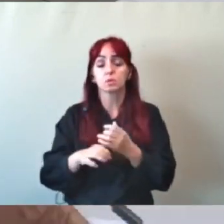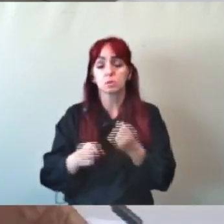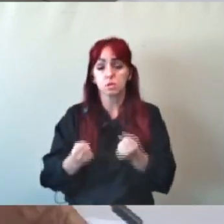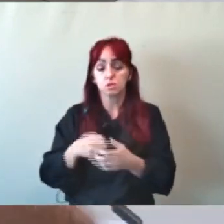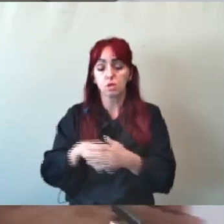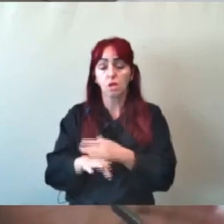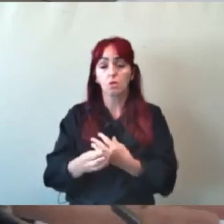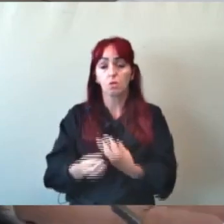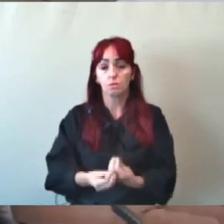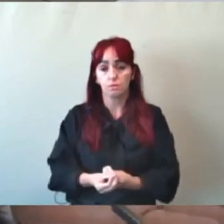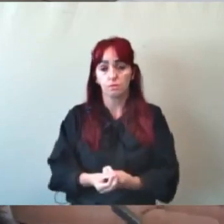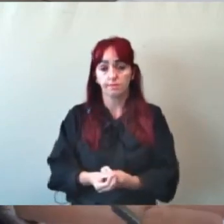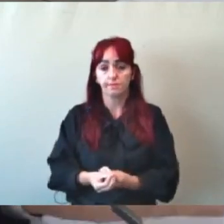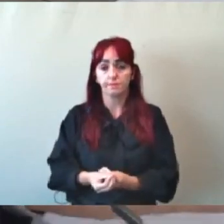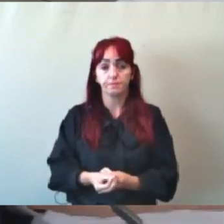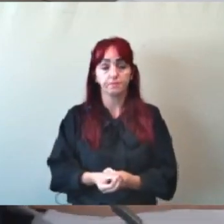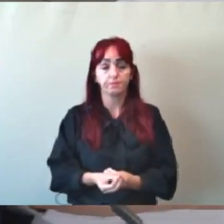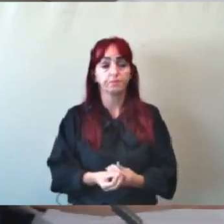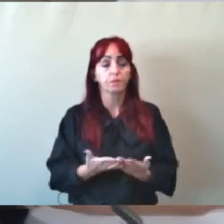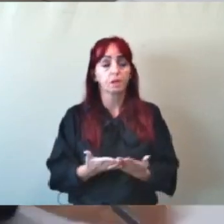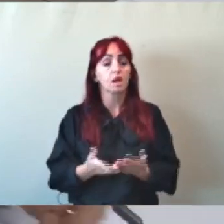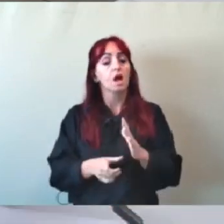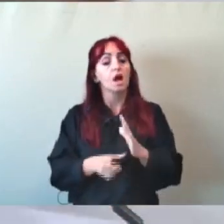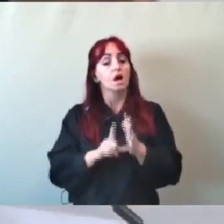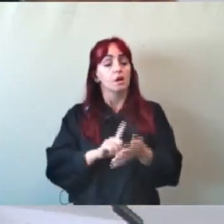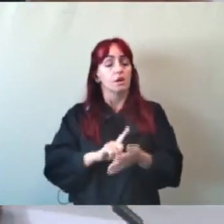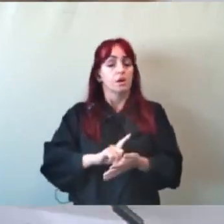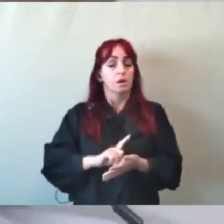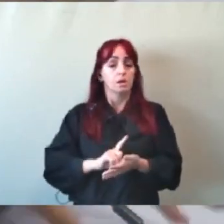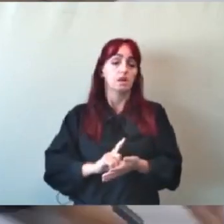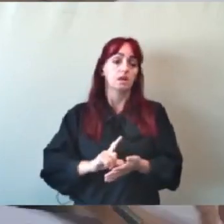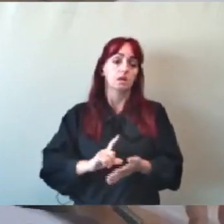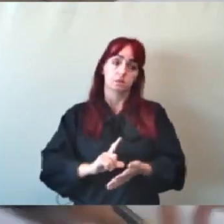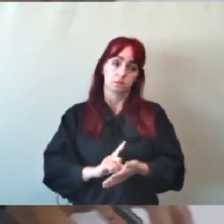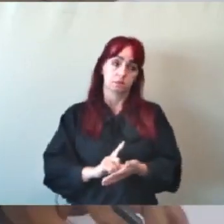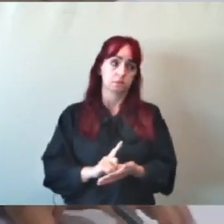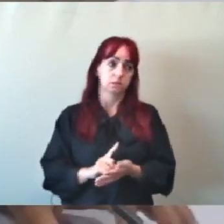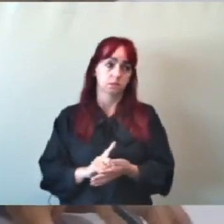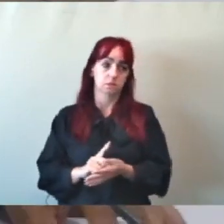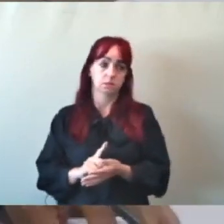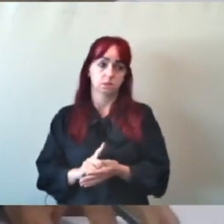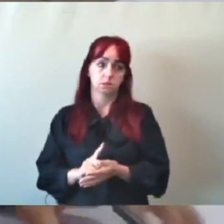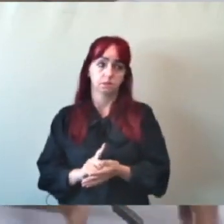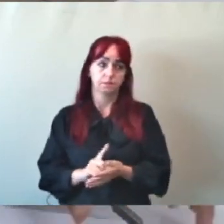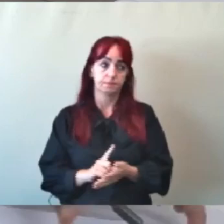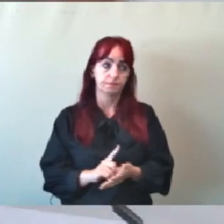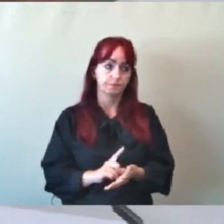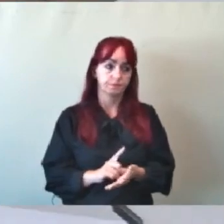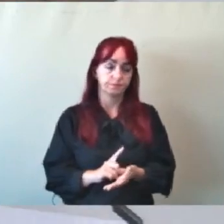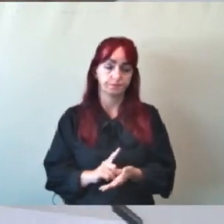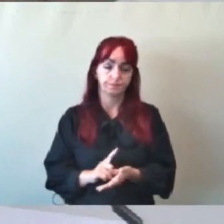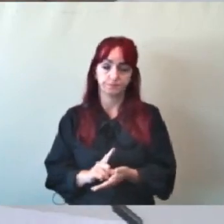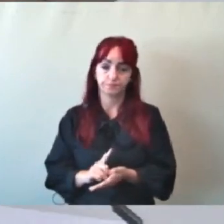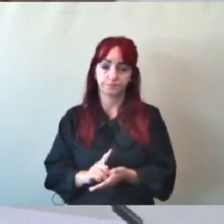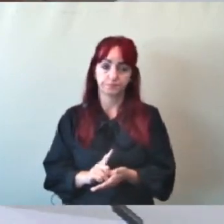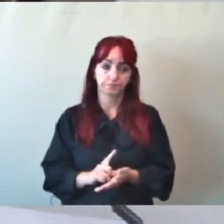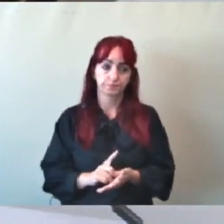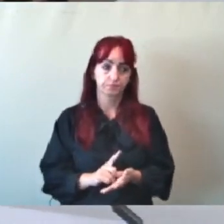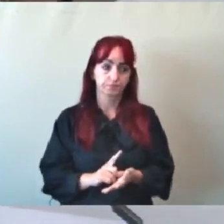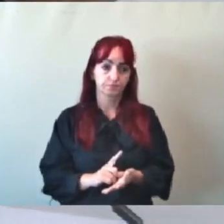Bom, antes de fazer, de colocar essa